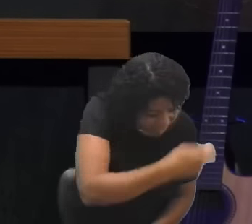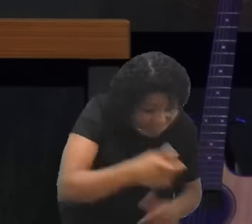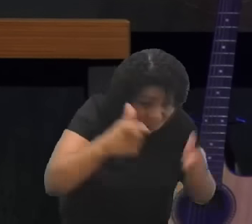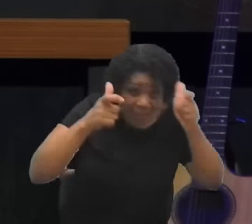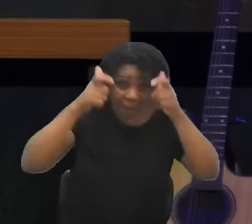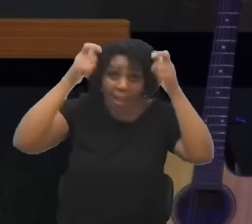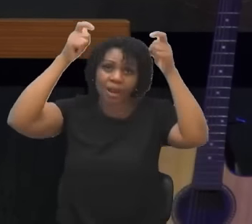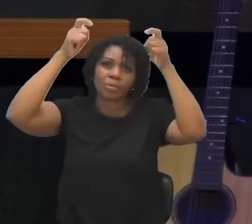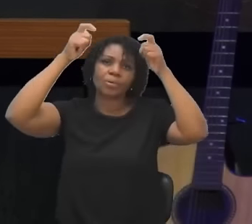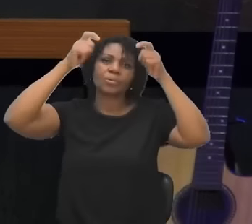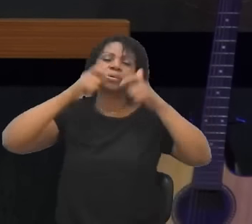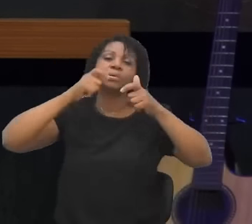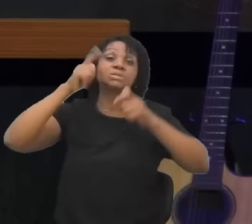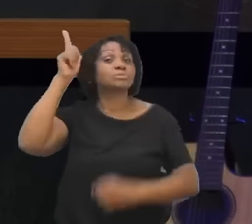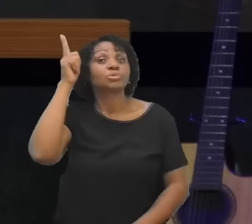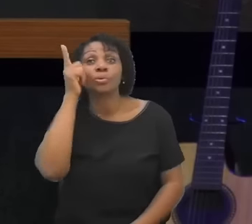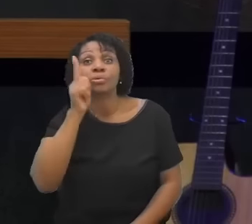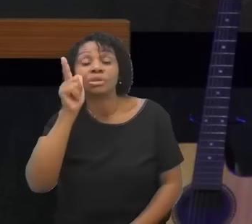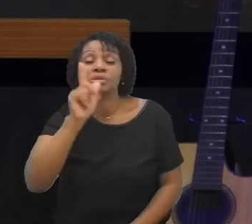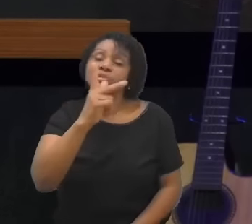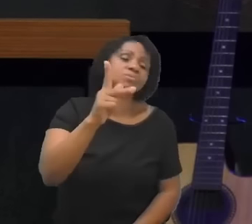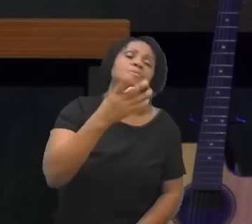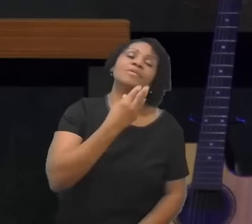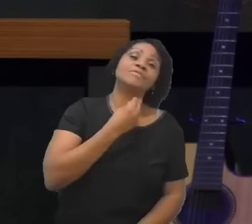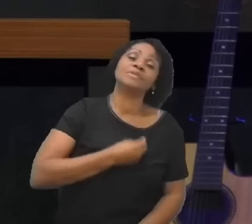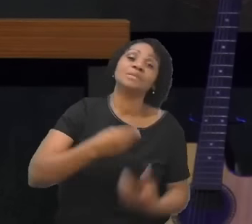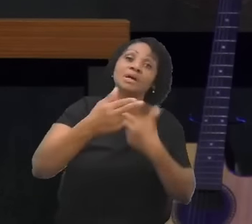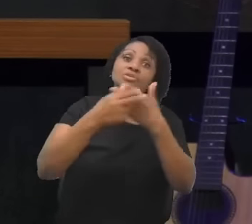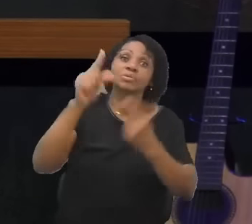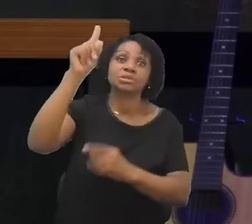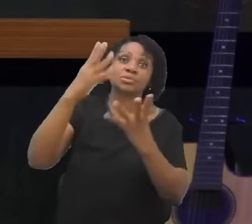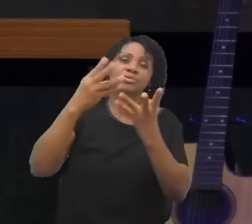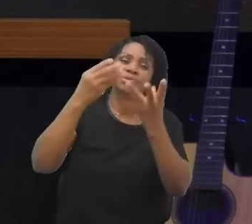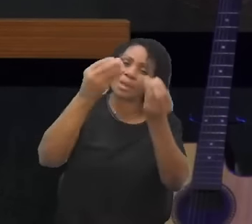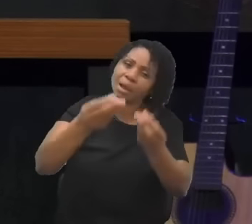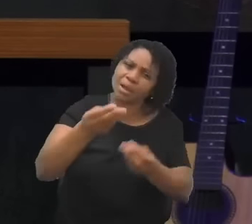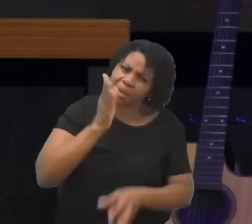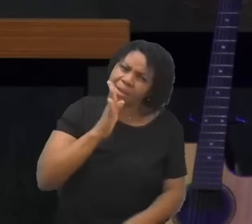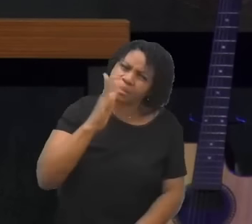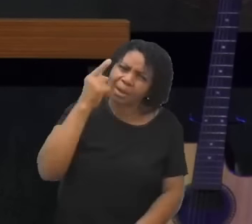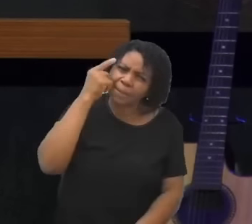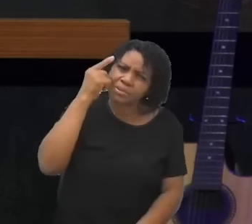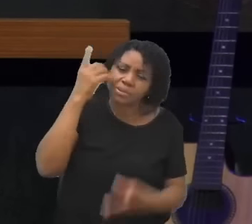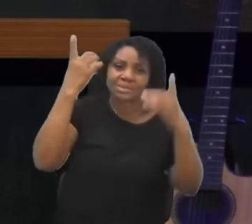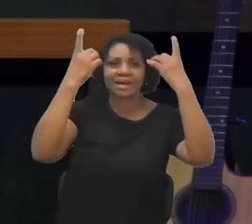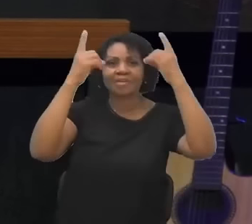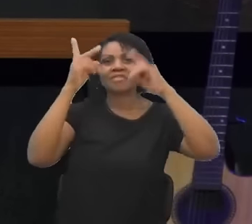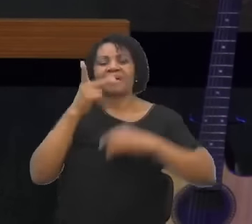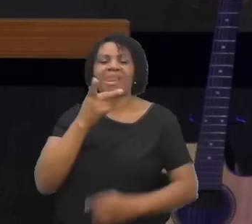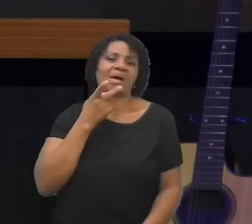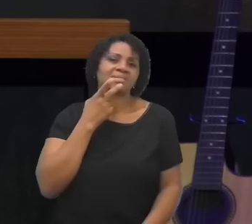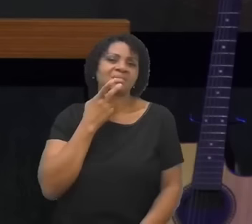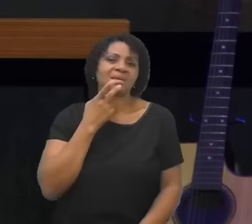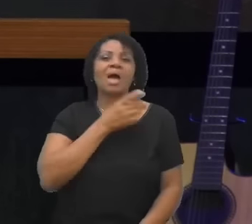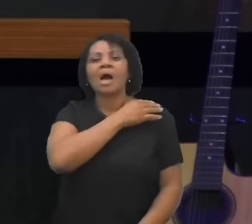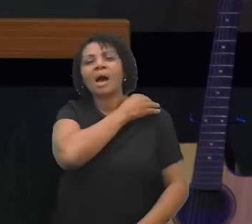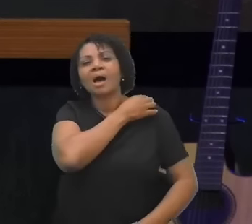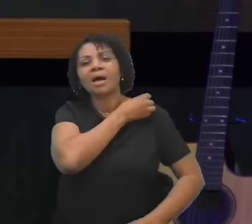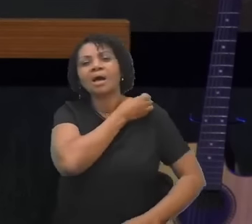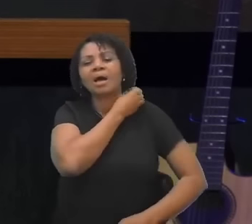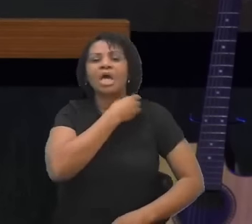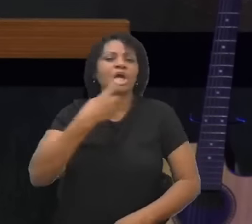a, são as suas conquistas, é aquilo que Deus te deu. Você já pensou se Davi falasse, eu ficasse contando